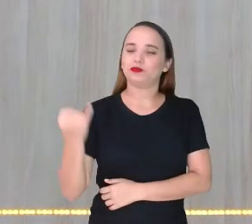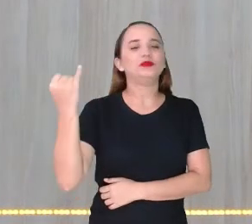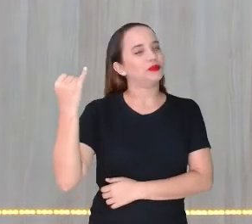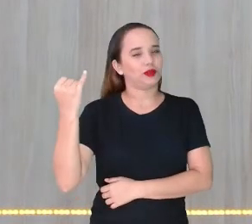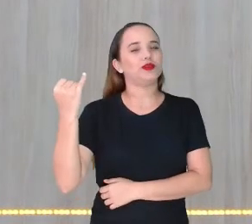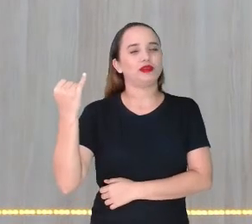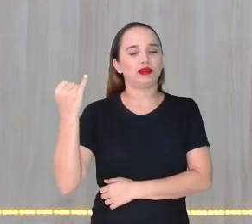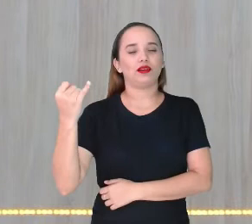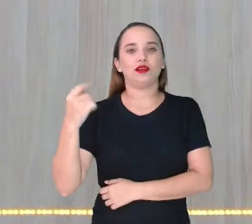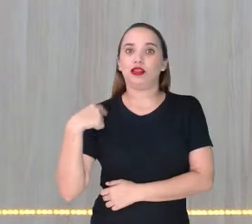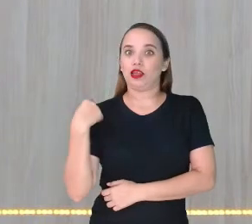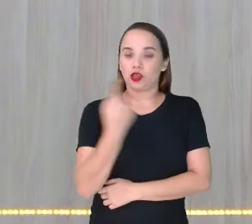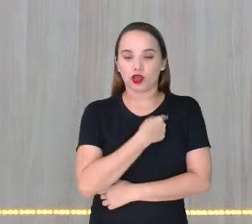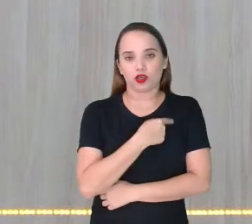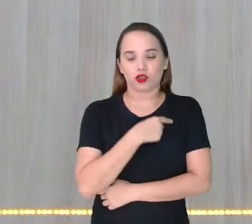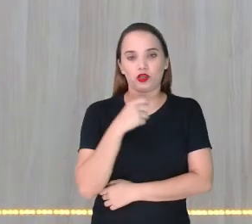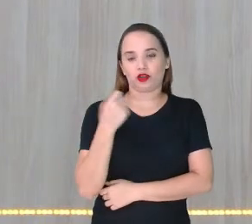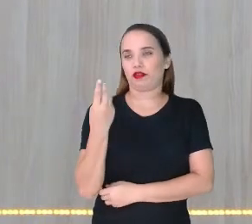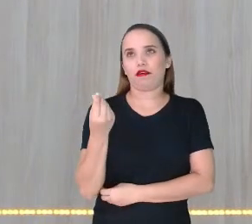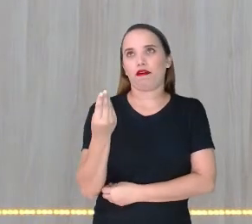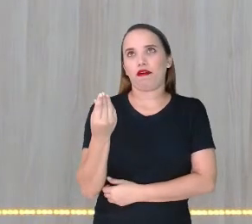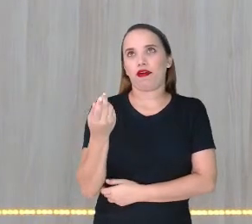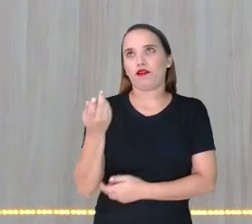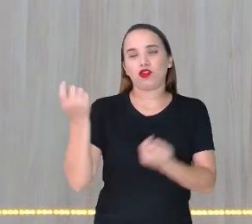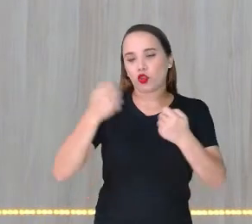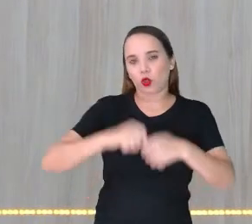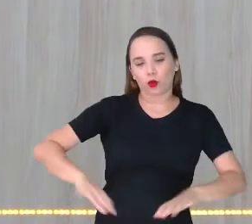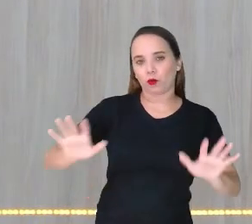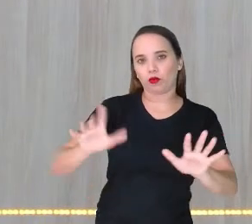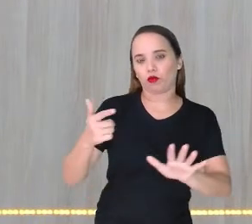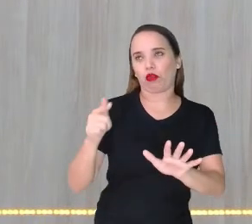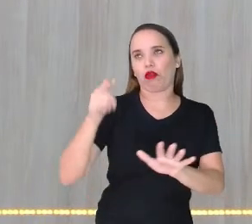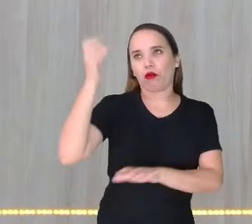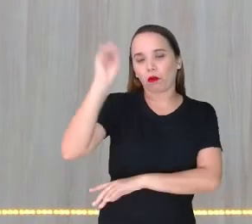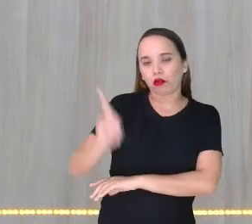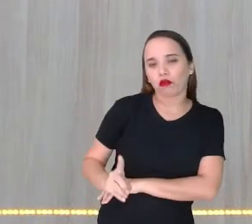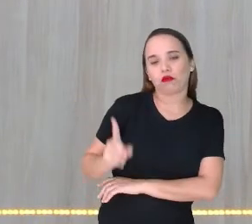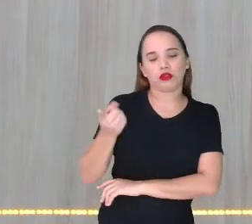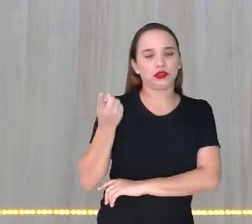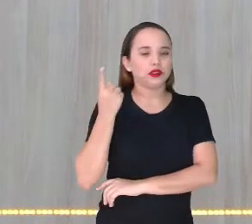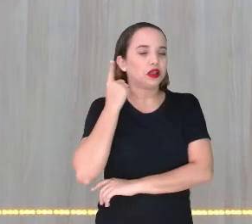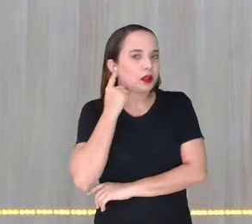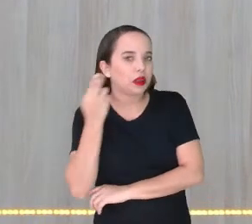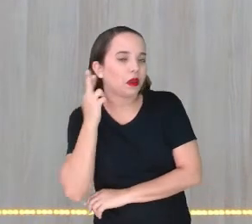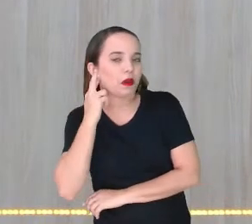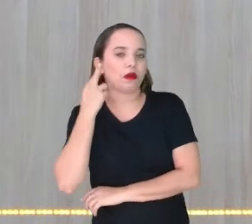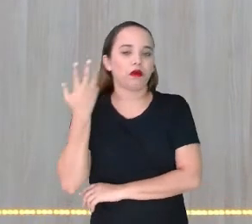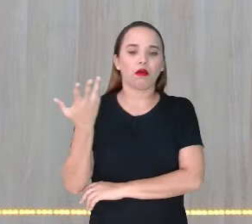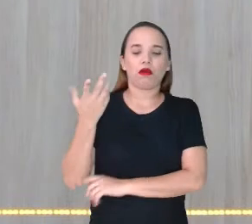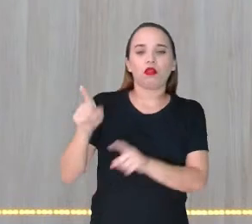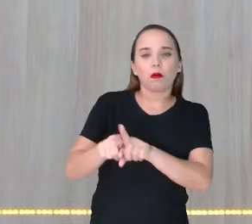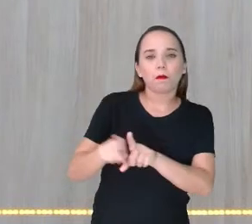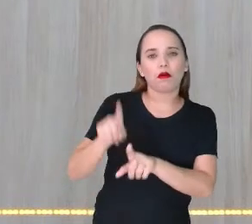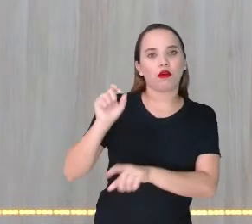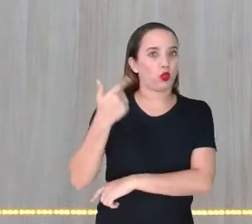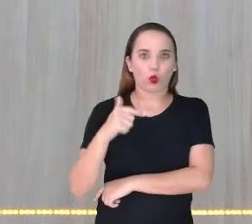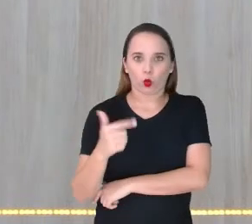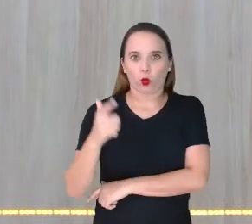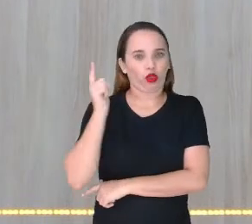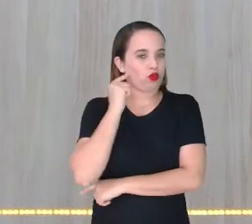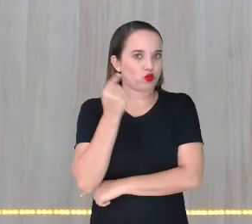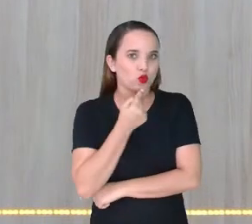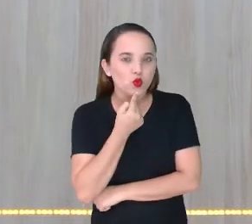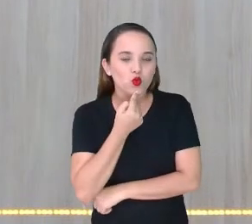a gente, mesmo sem ter uma deficiência auditiva, né, mesmo sem ser surdos e surdas, a